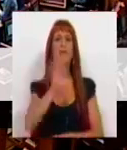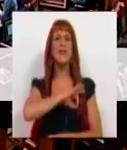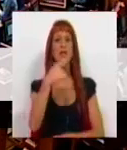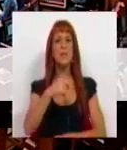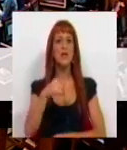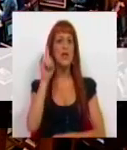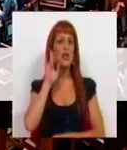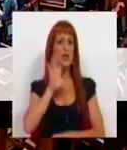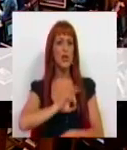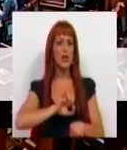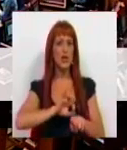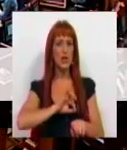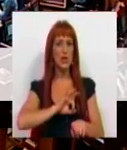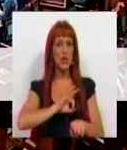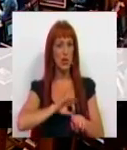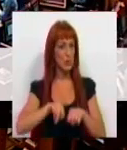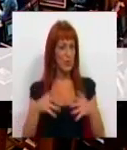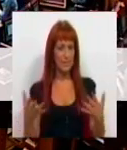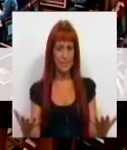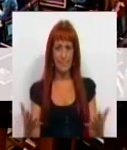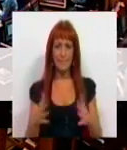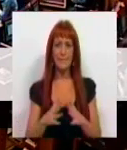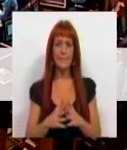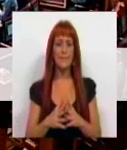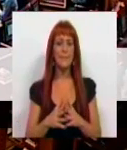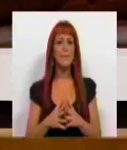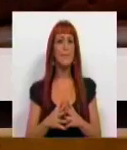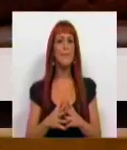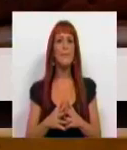Presidente, senhoras e senhores deputados,